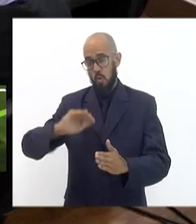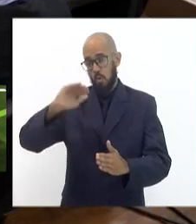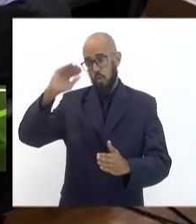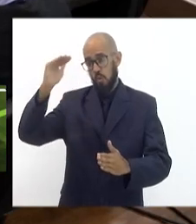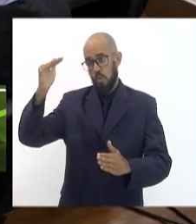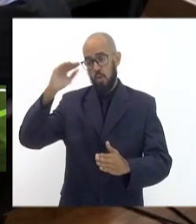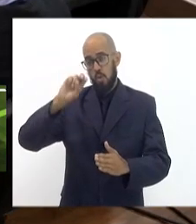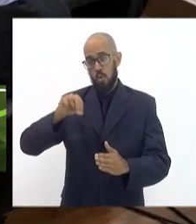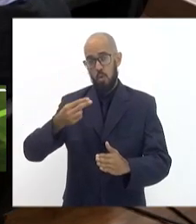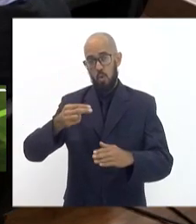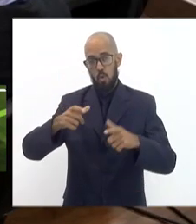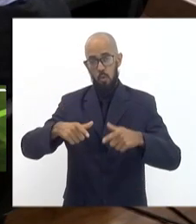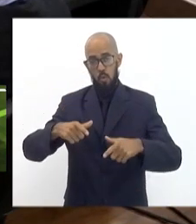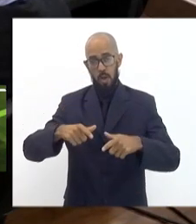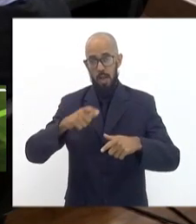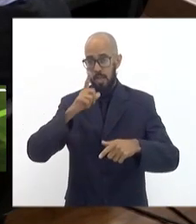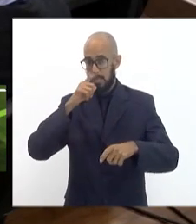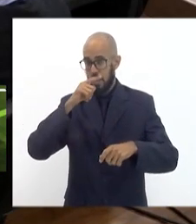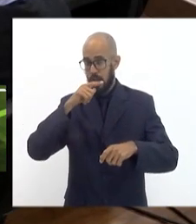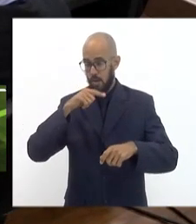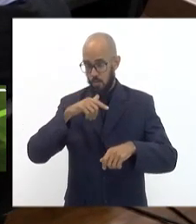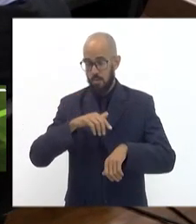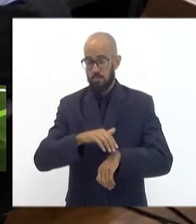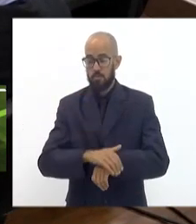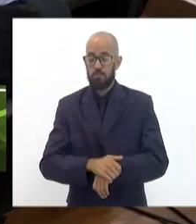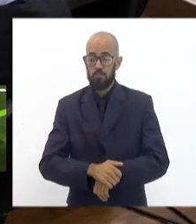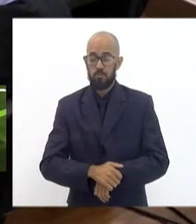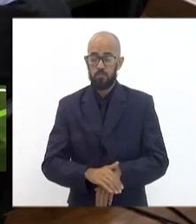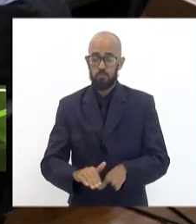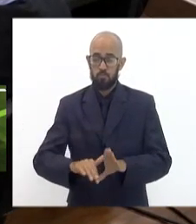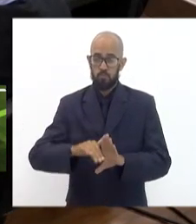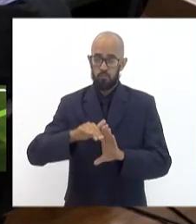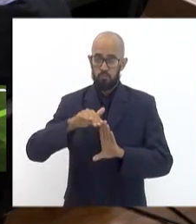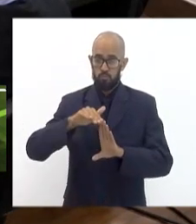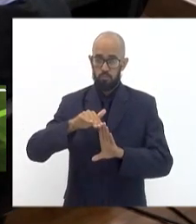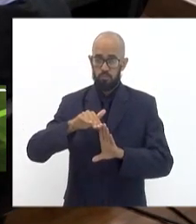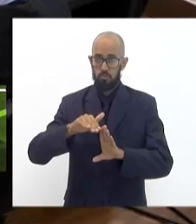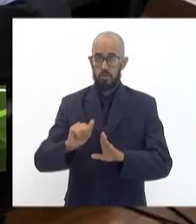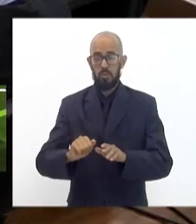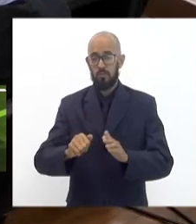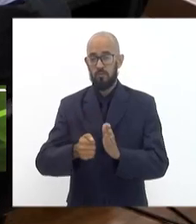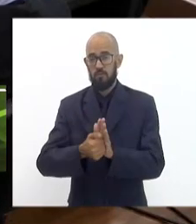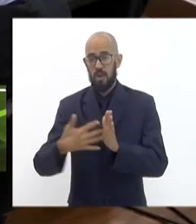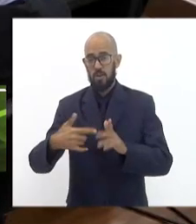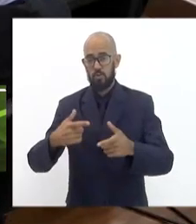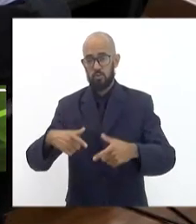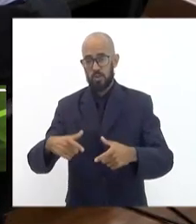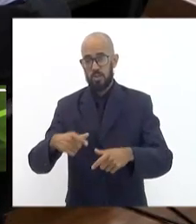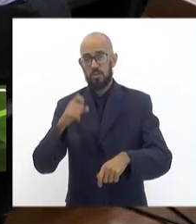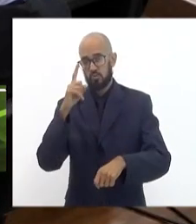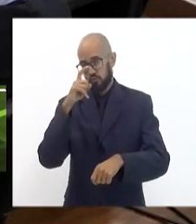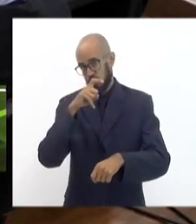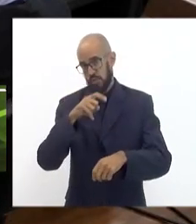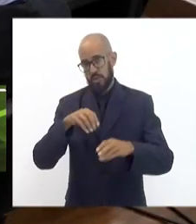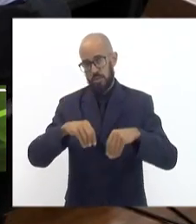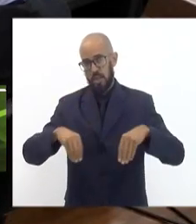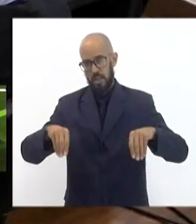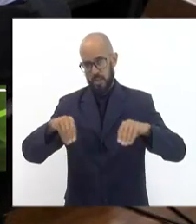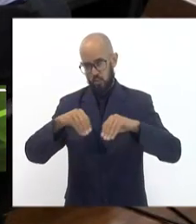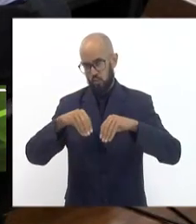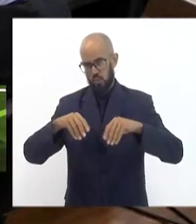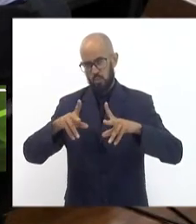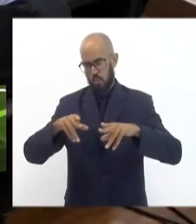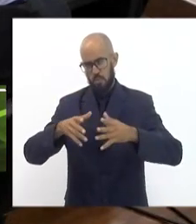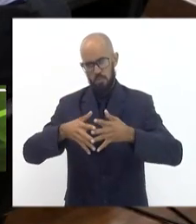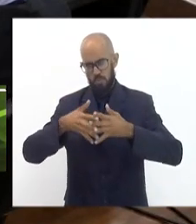seja em áreas de alagamentos em muitos lugares pense dificuldade terreno na verdade como região de montanhosas